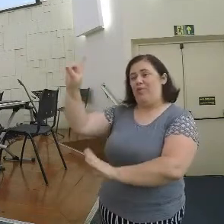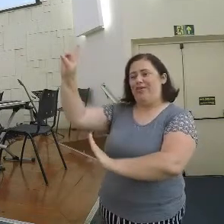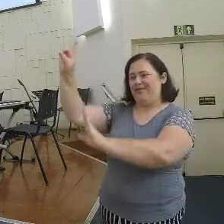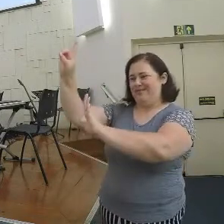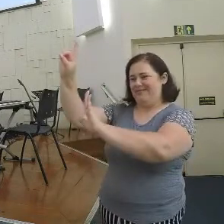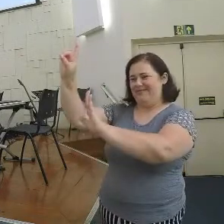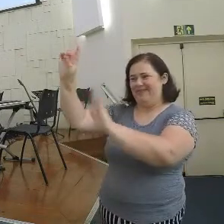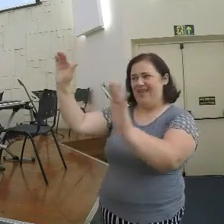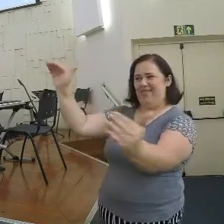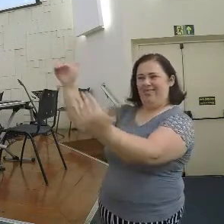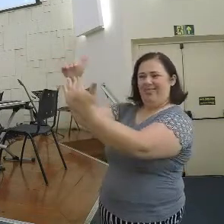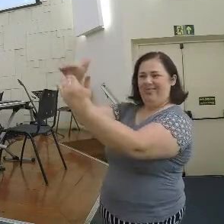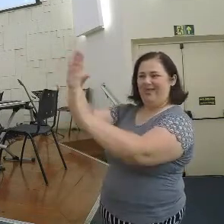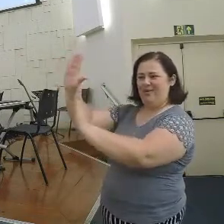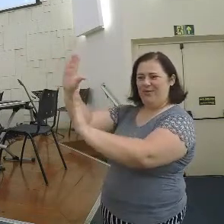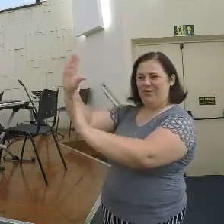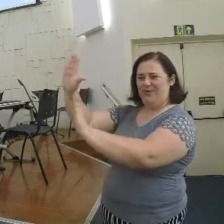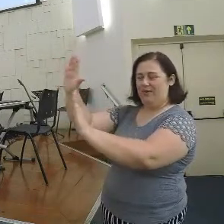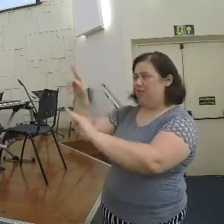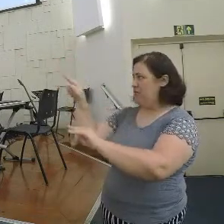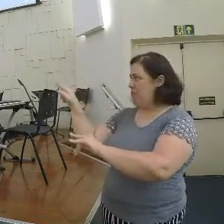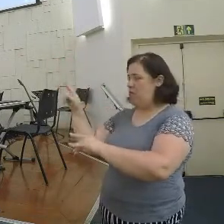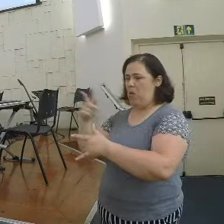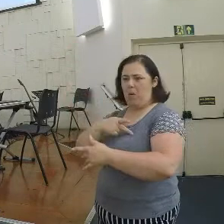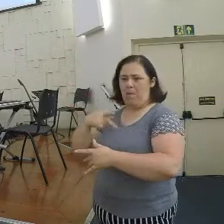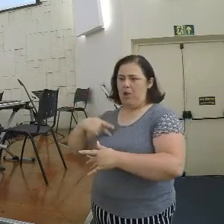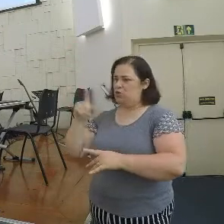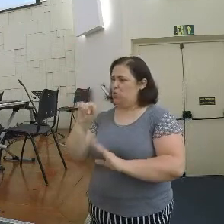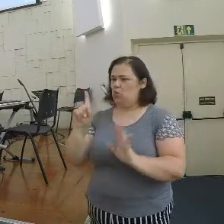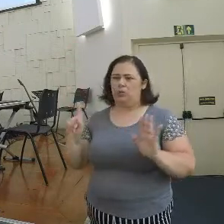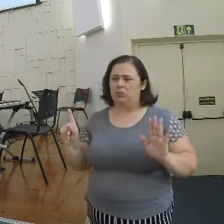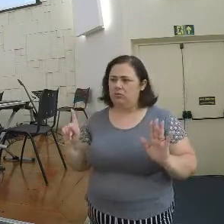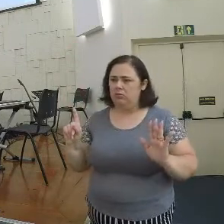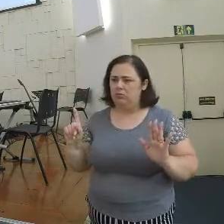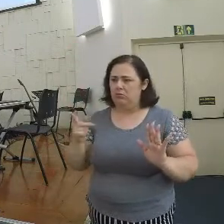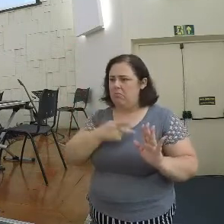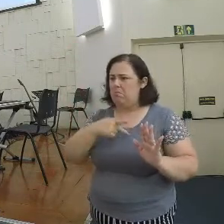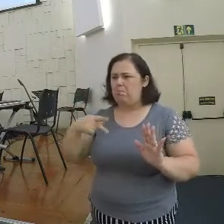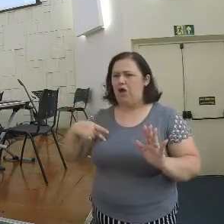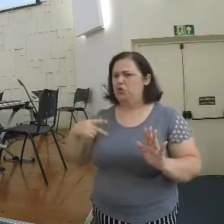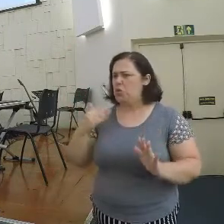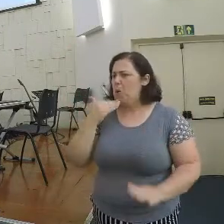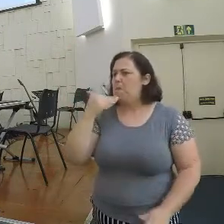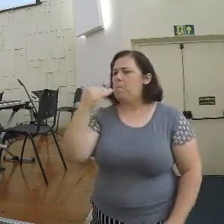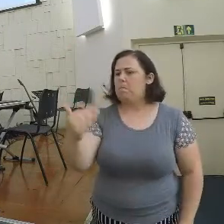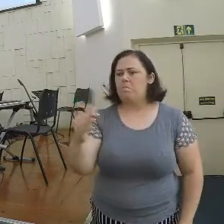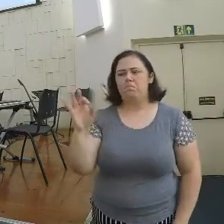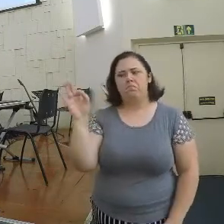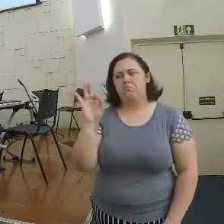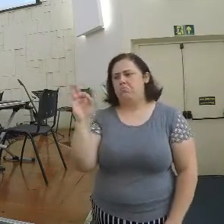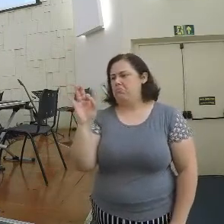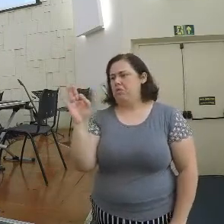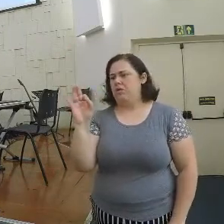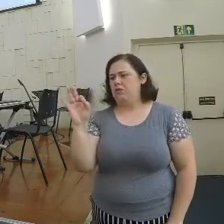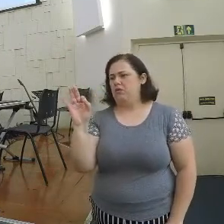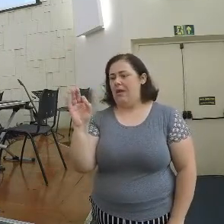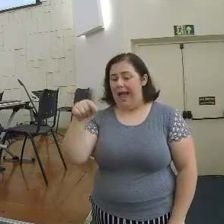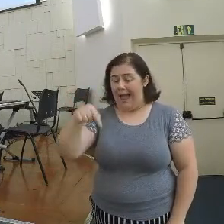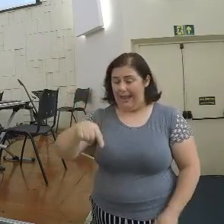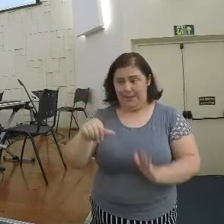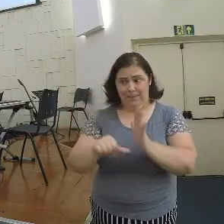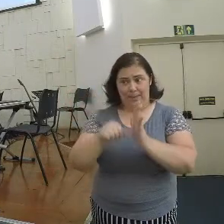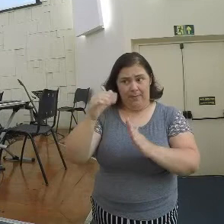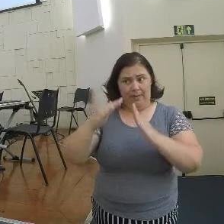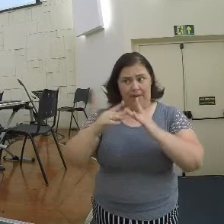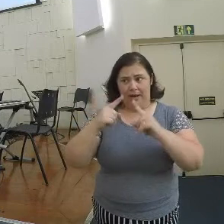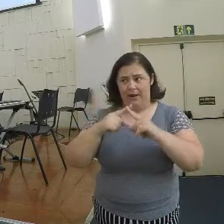mas alegria ao oferecer. E que a obra de Deus, e que o órfão, que a viúva, que o estrangeiro, que aquele que está no campo missionário, seja